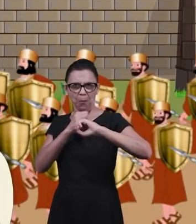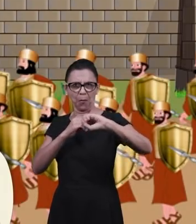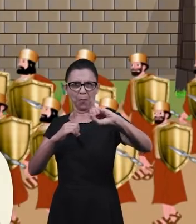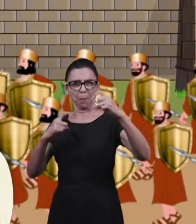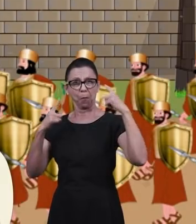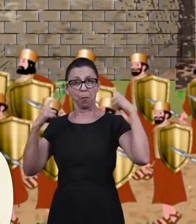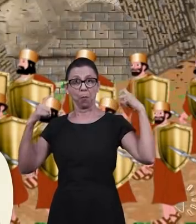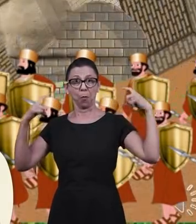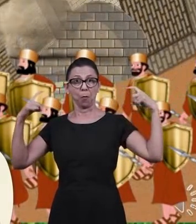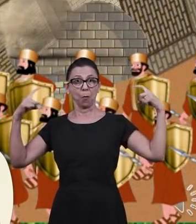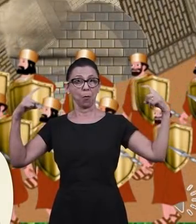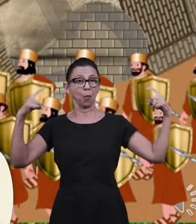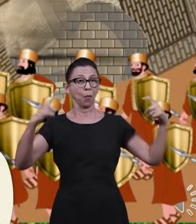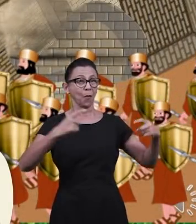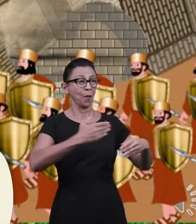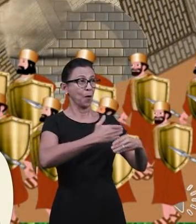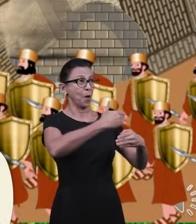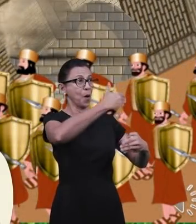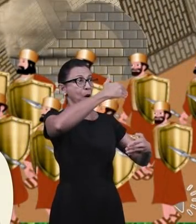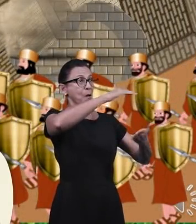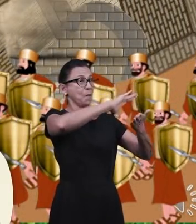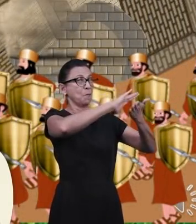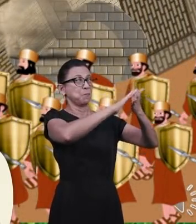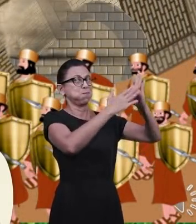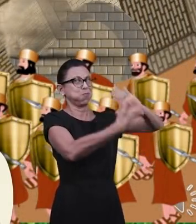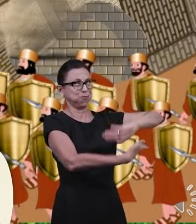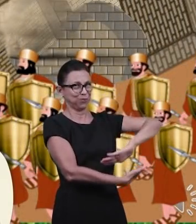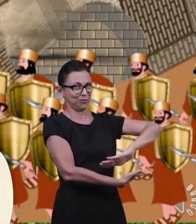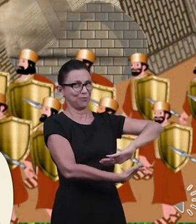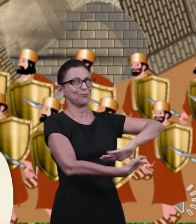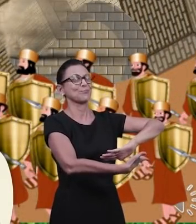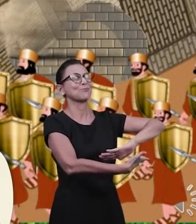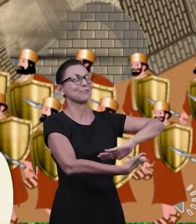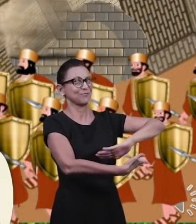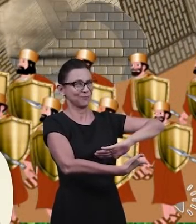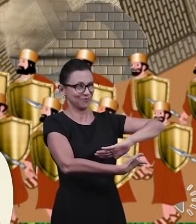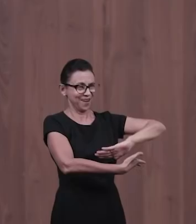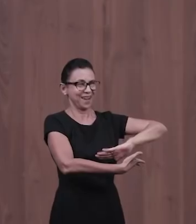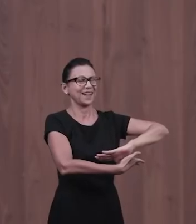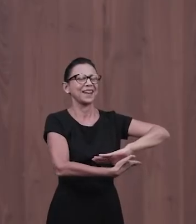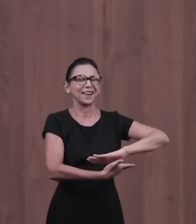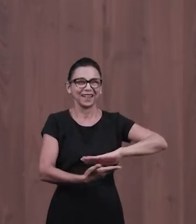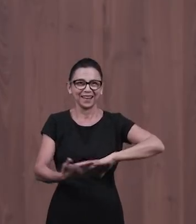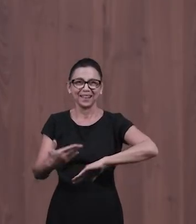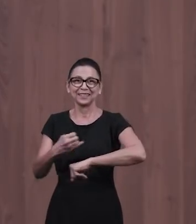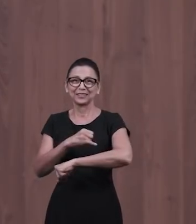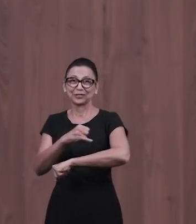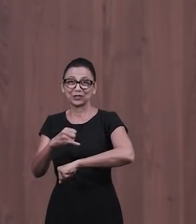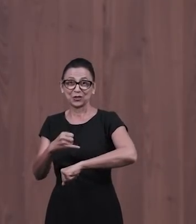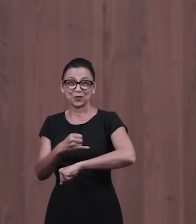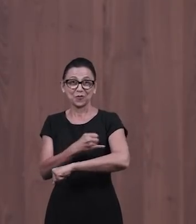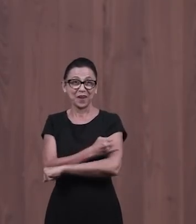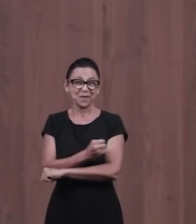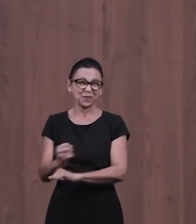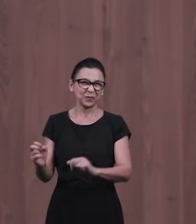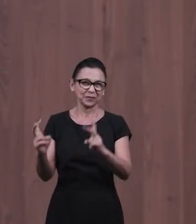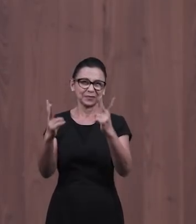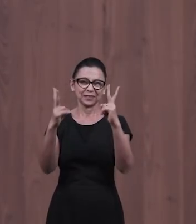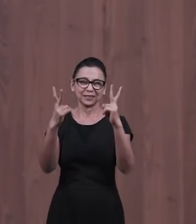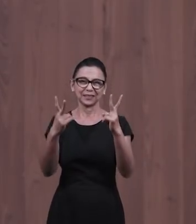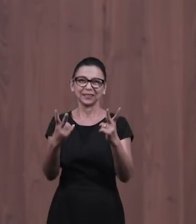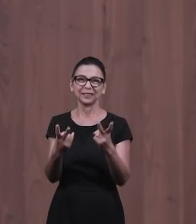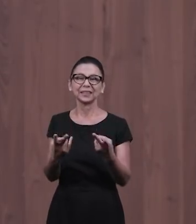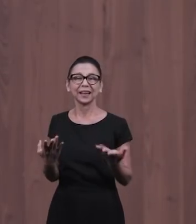e os muros caíram. O Senhor deu a vitória a Josué porque ele foi um servo que ouviu a